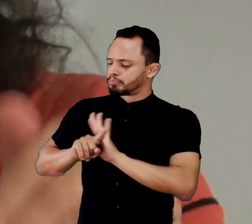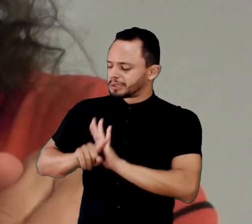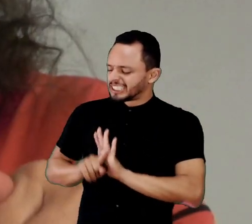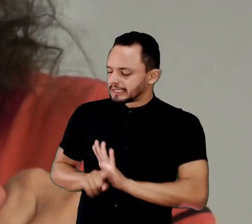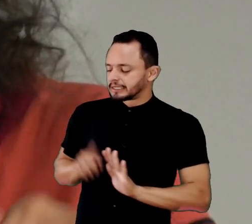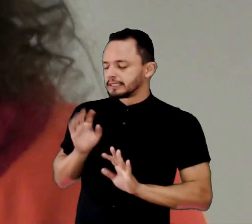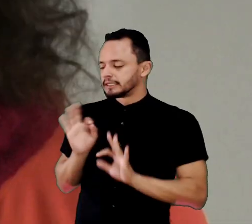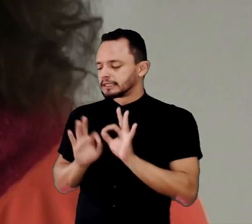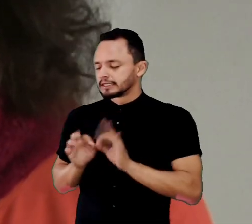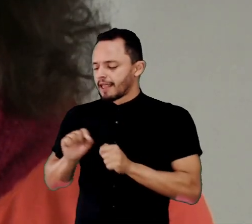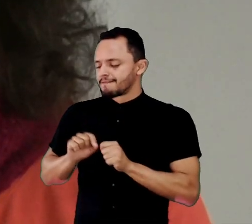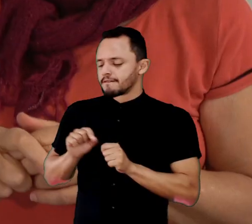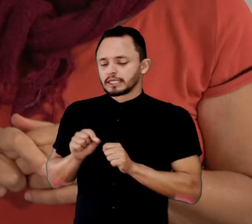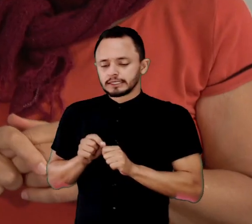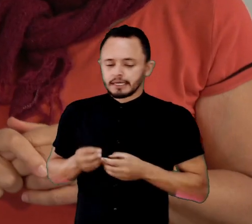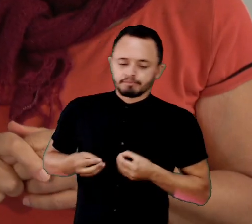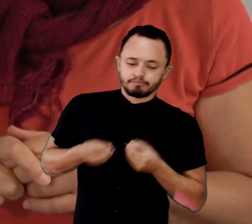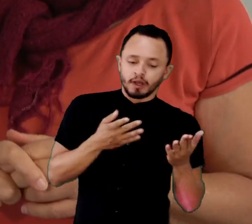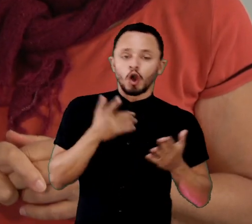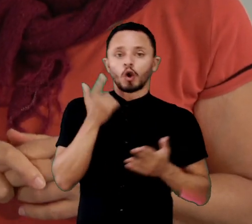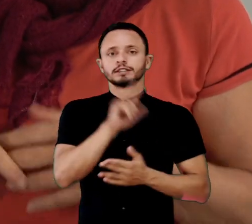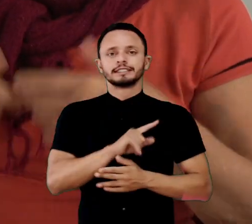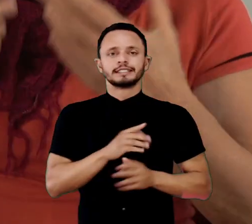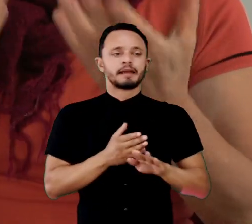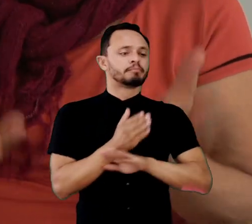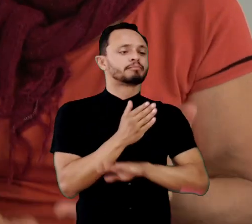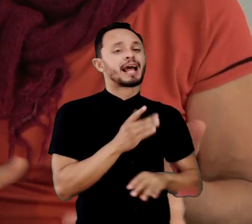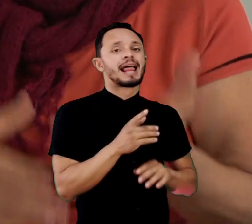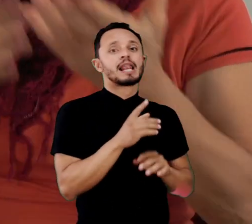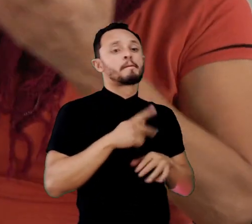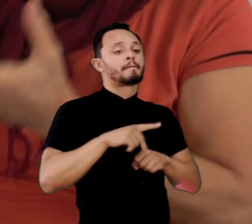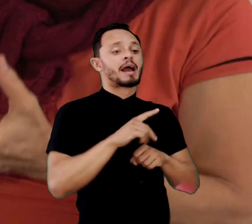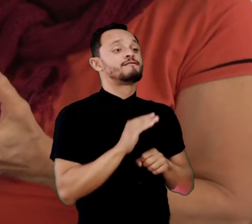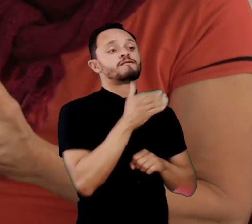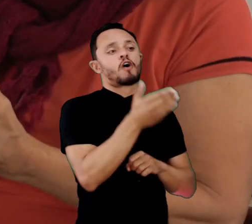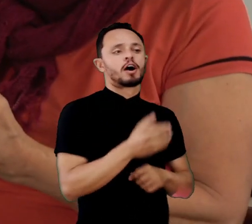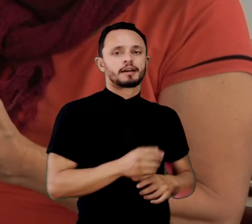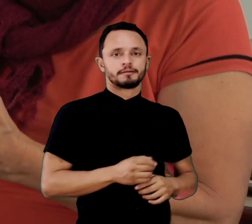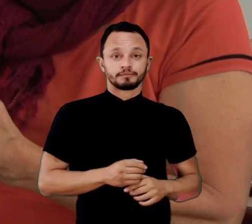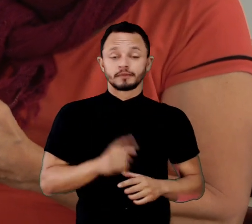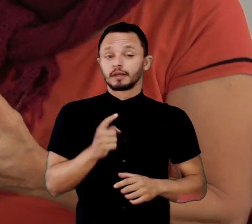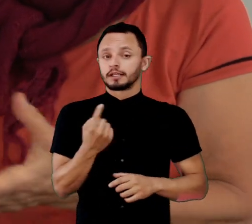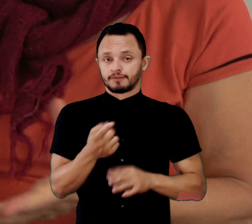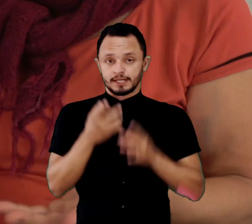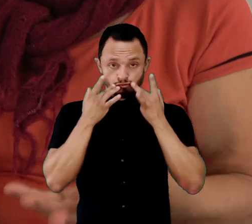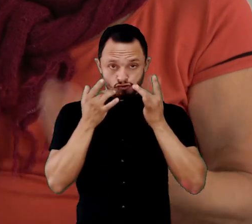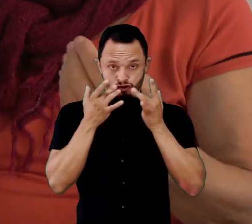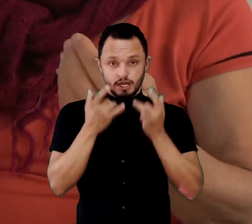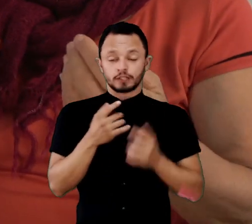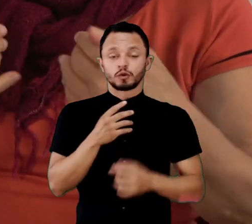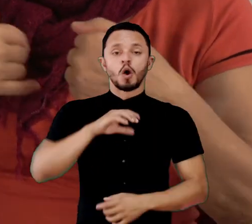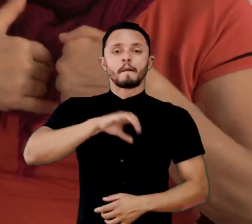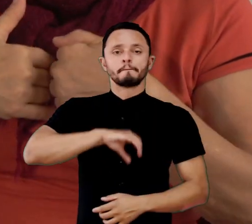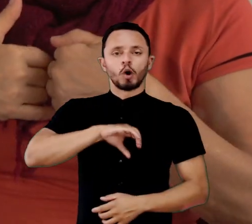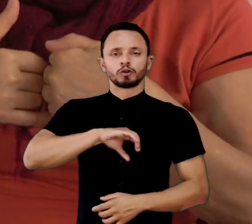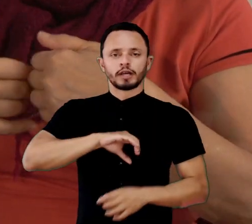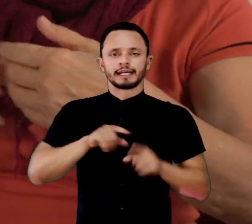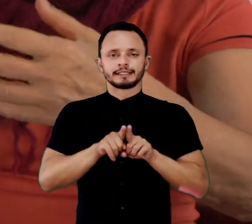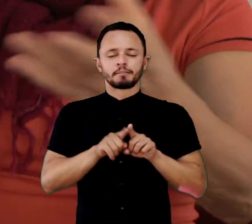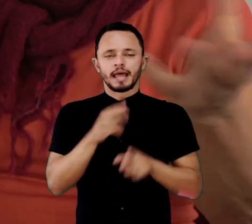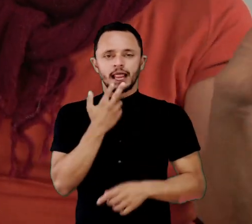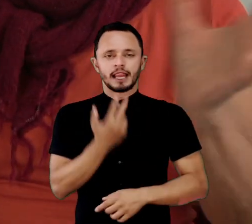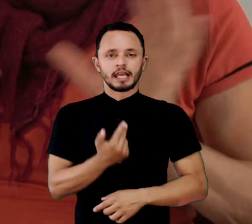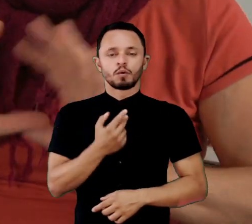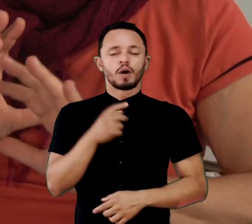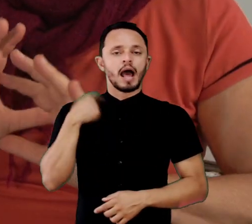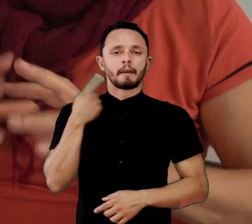intensa, que a gente continua até hoje. Eu faço espetáculo em português e em espanhol, né? Uhum. É um espetáculo, é um solo meu,